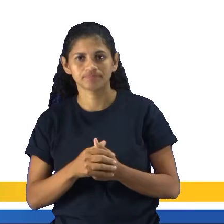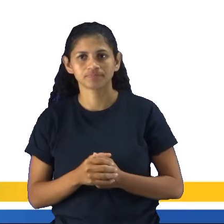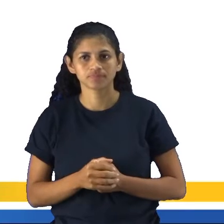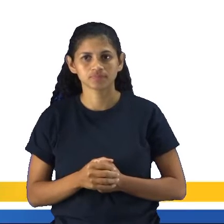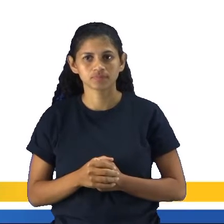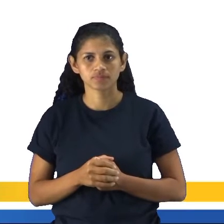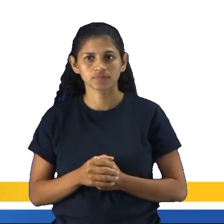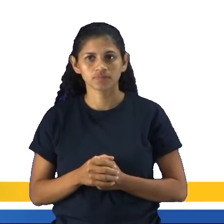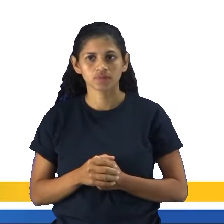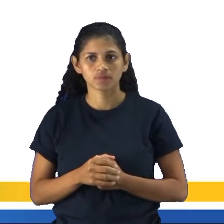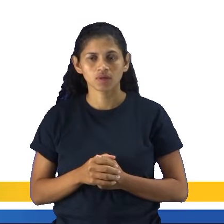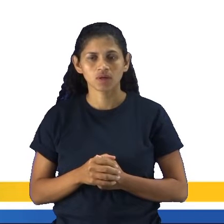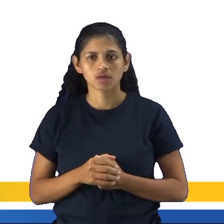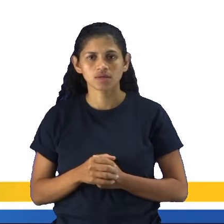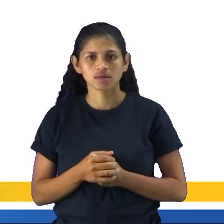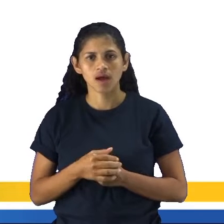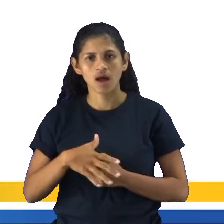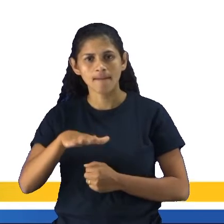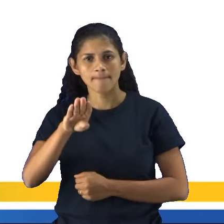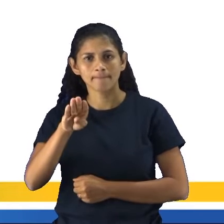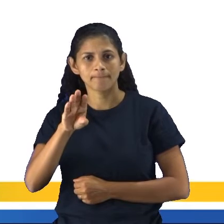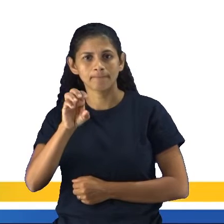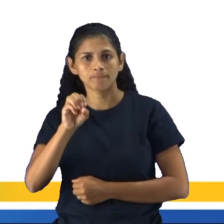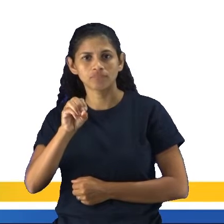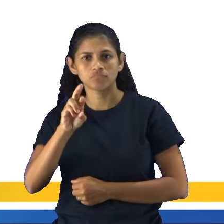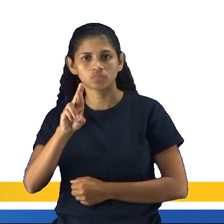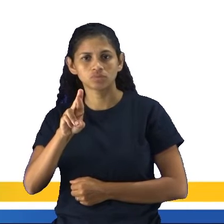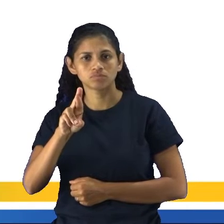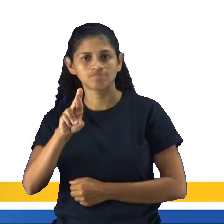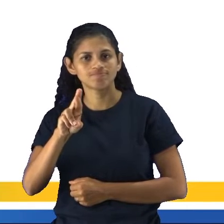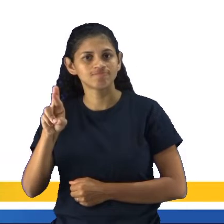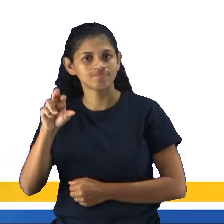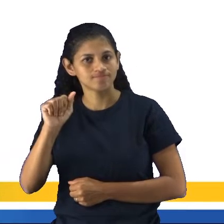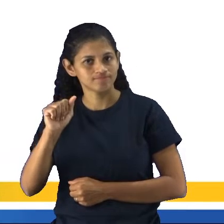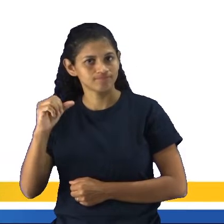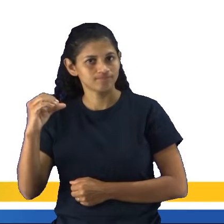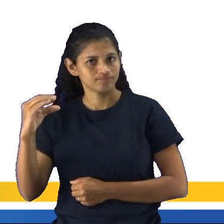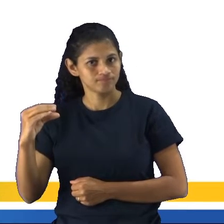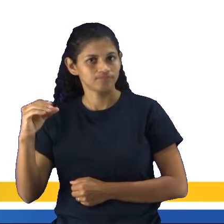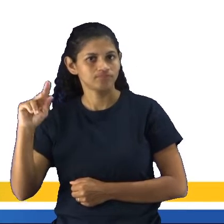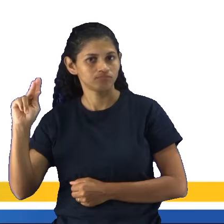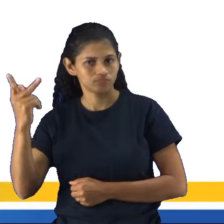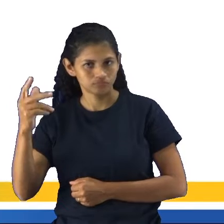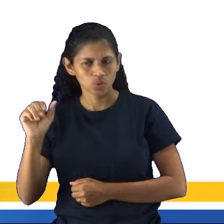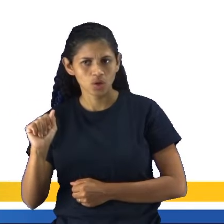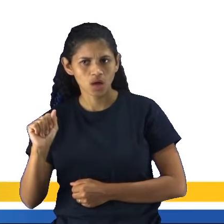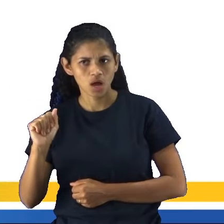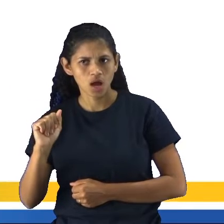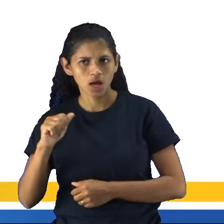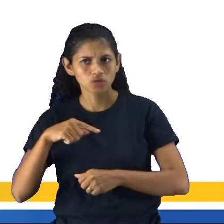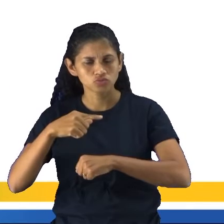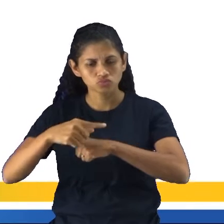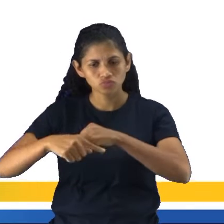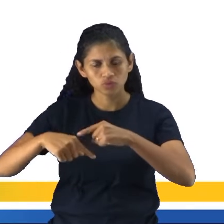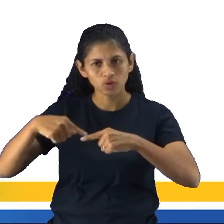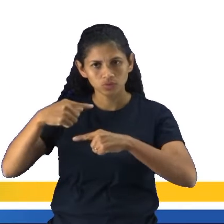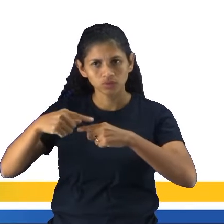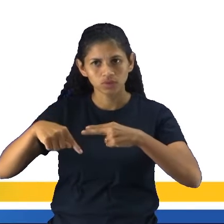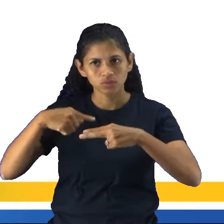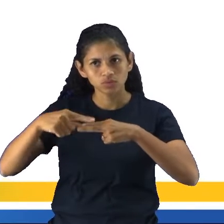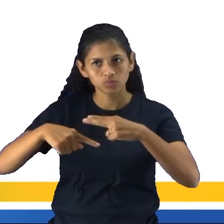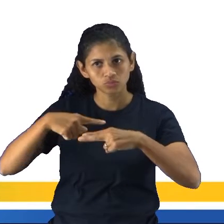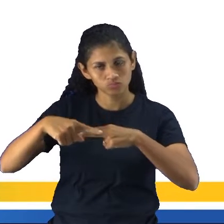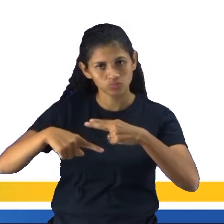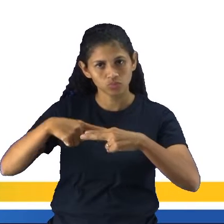essa parte emborrachada, ela é o isolante, ela isola essa temperatura,